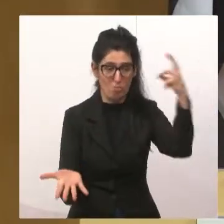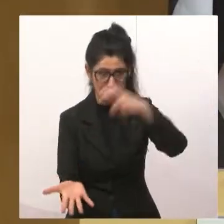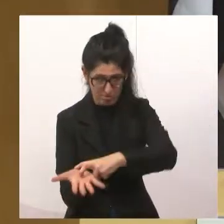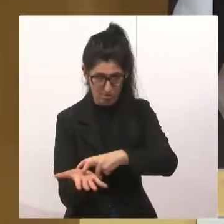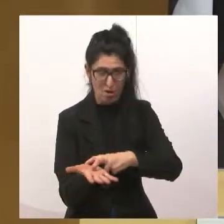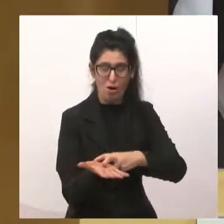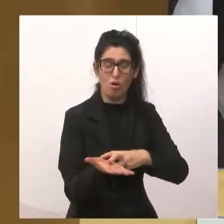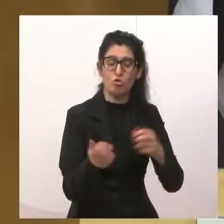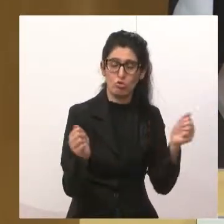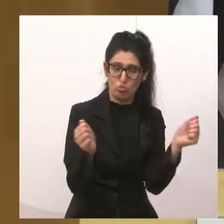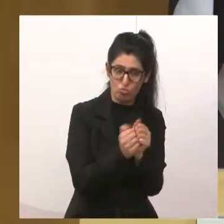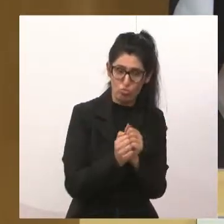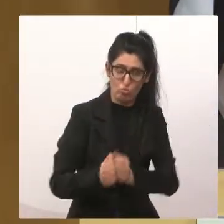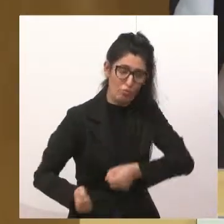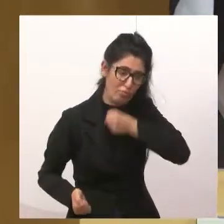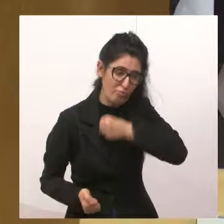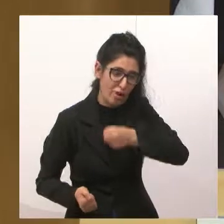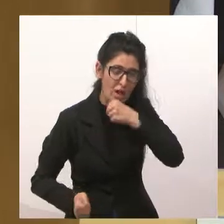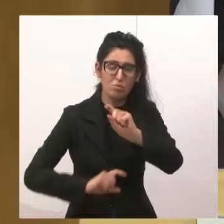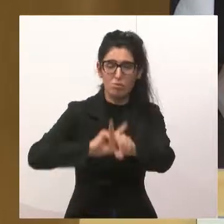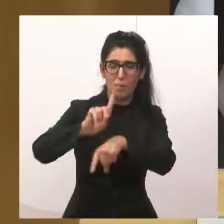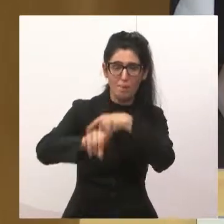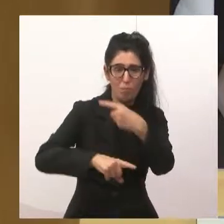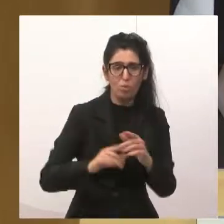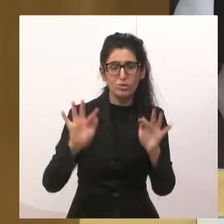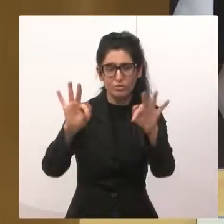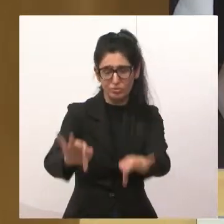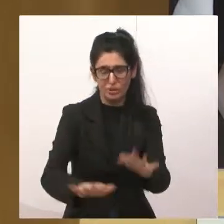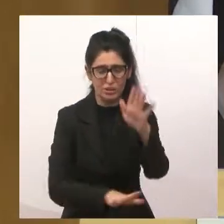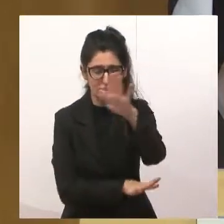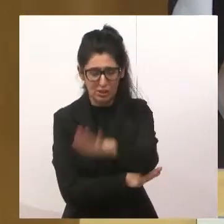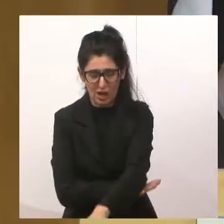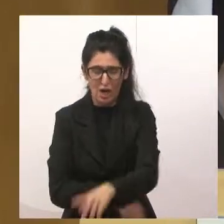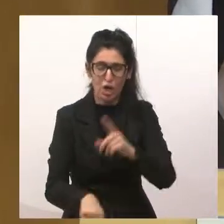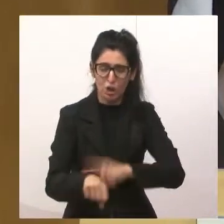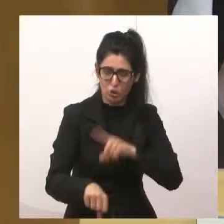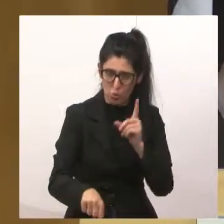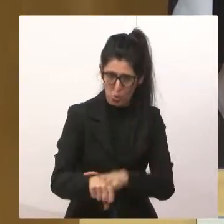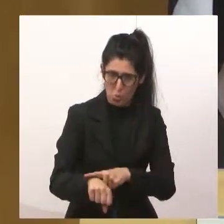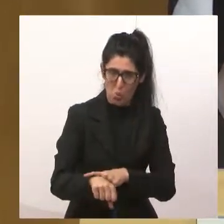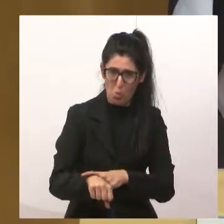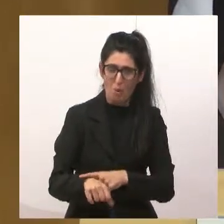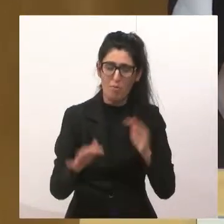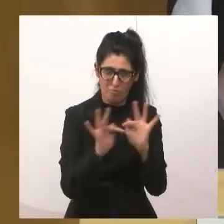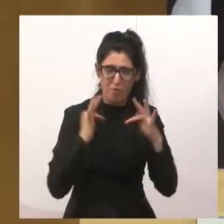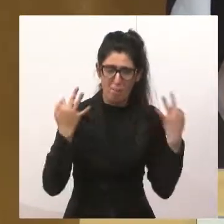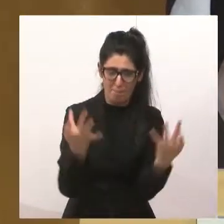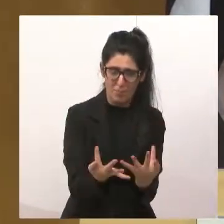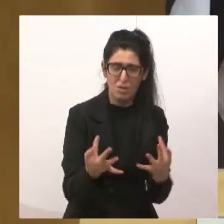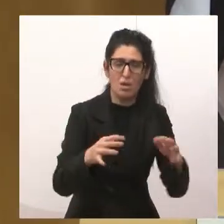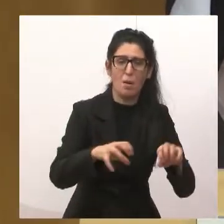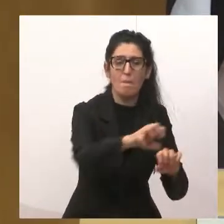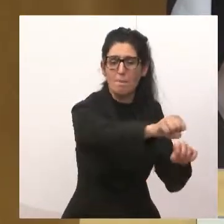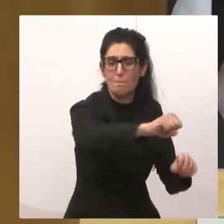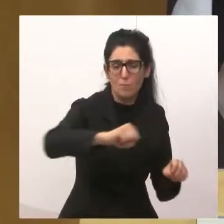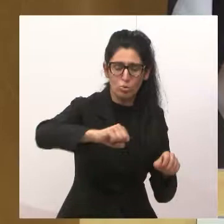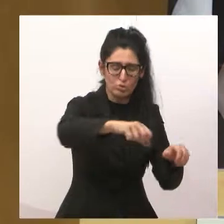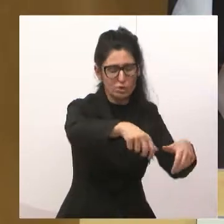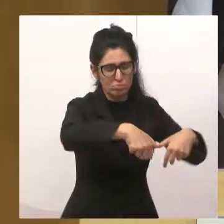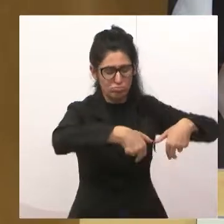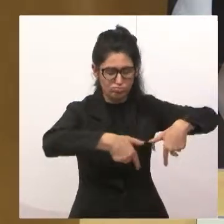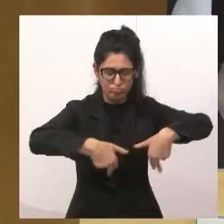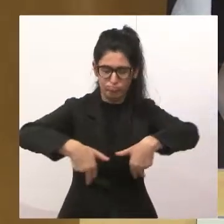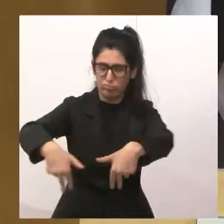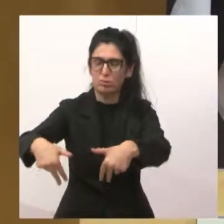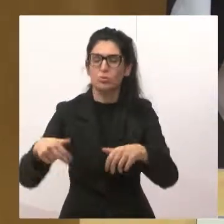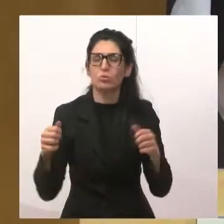não rompa esse vínculo familiar. E isso não saiu do papel. Eu, como vereador, eu indiquei aqui R$50